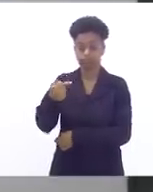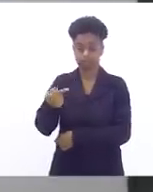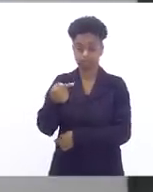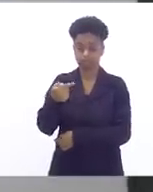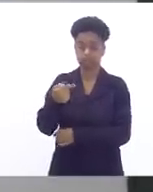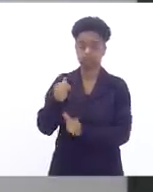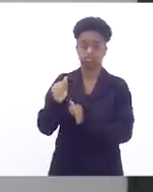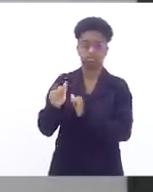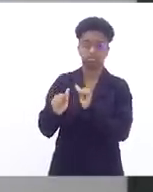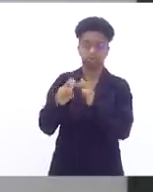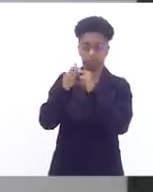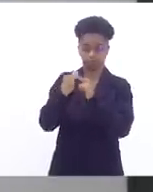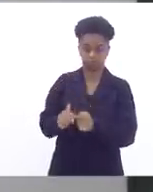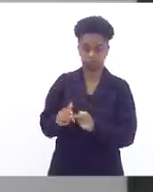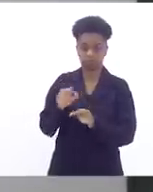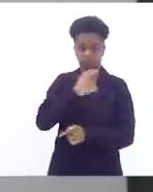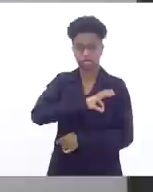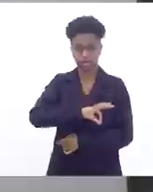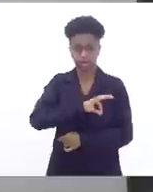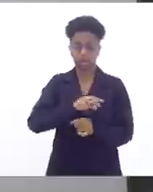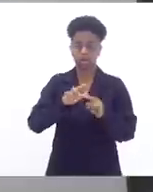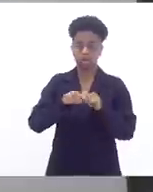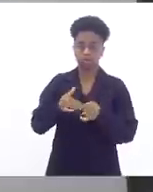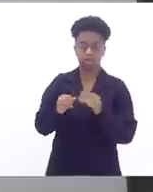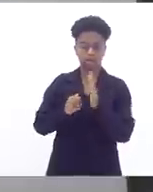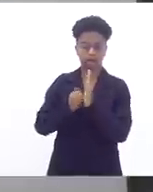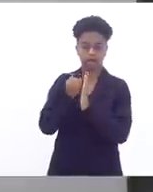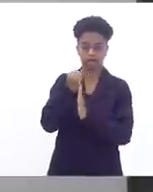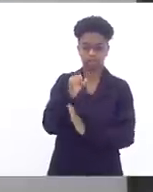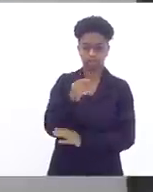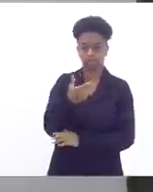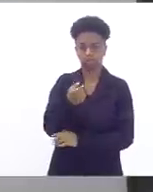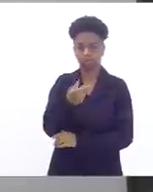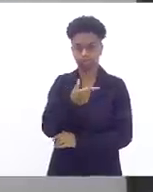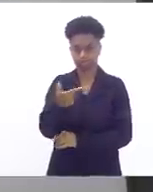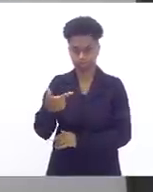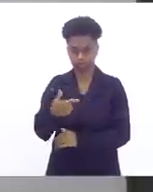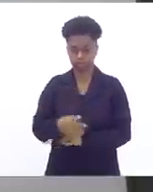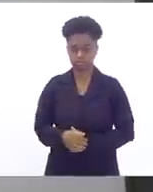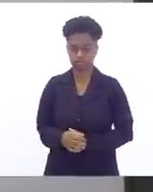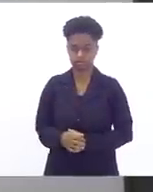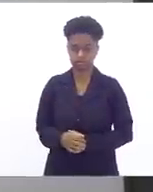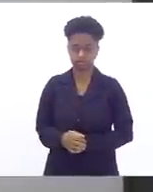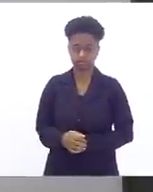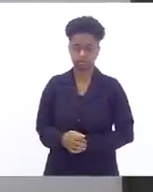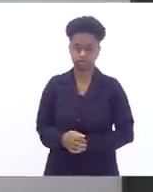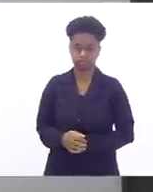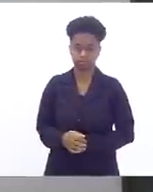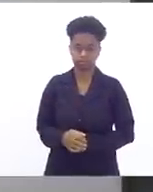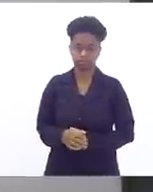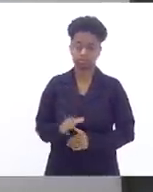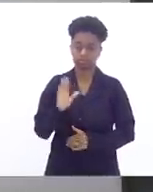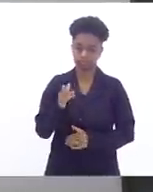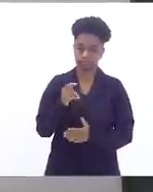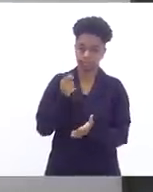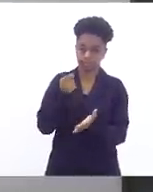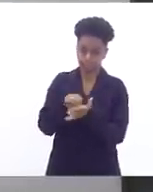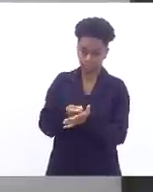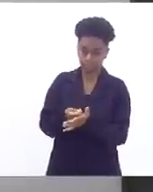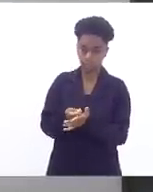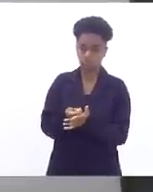função da inflação de 22 e já pagou também